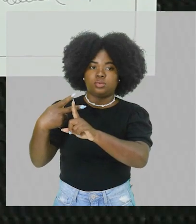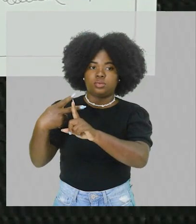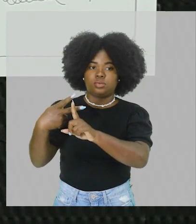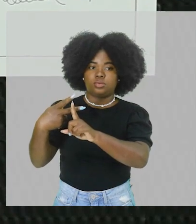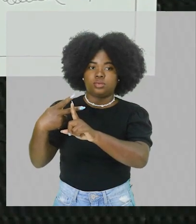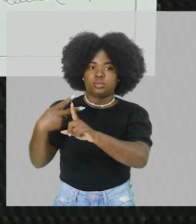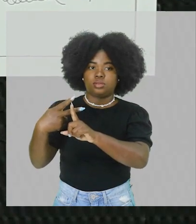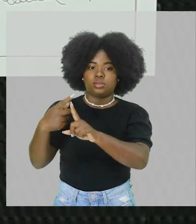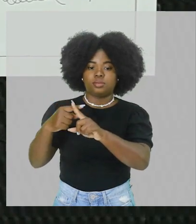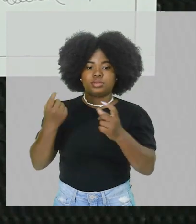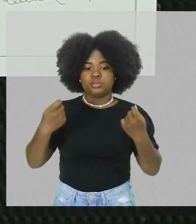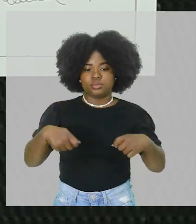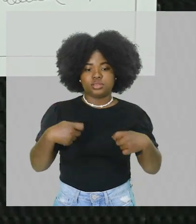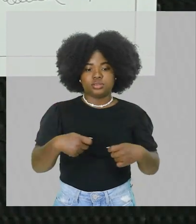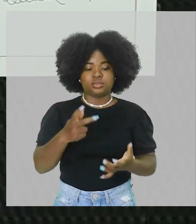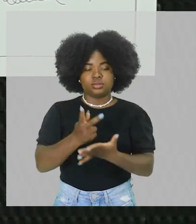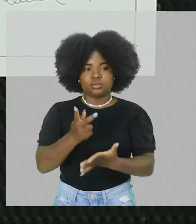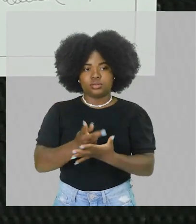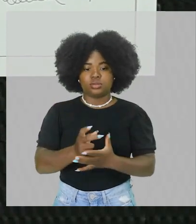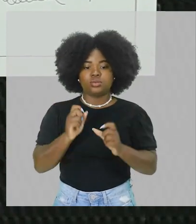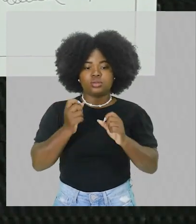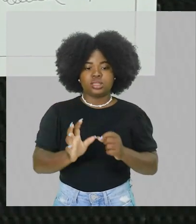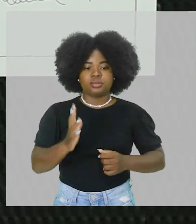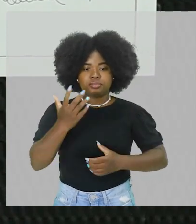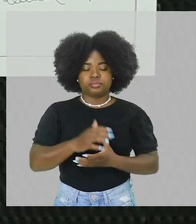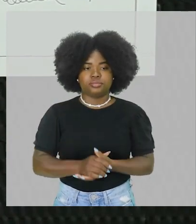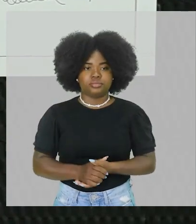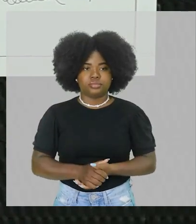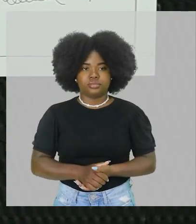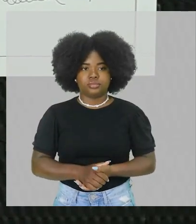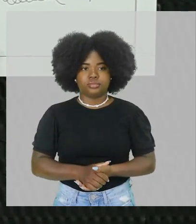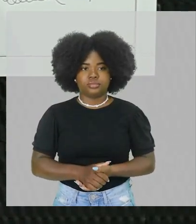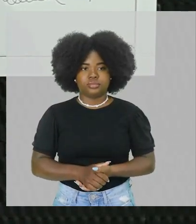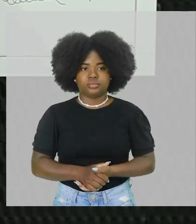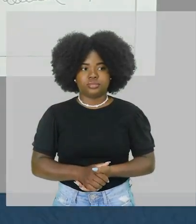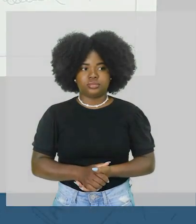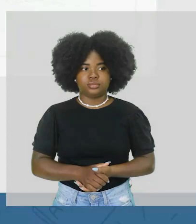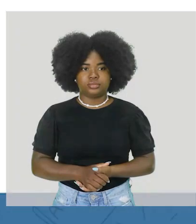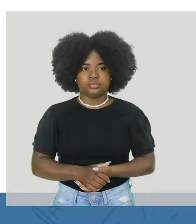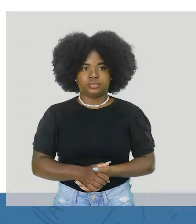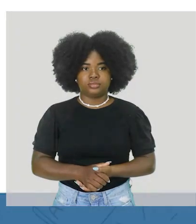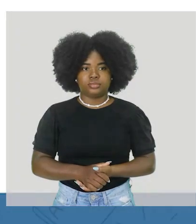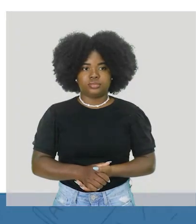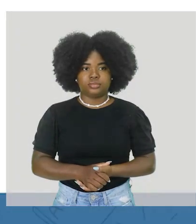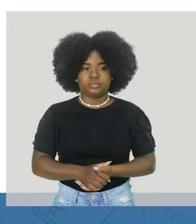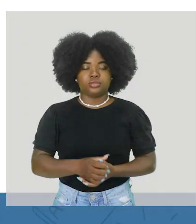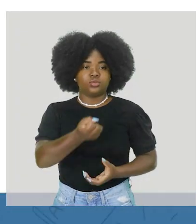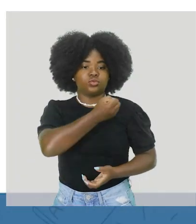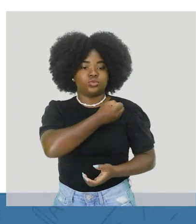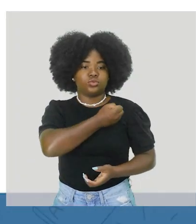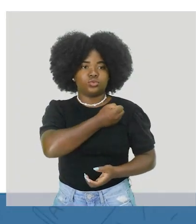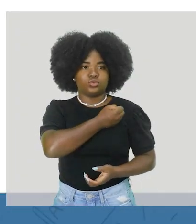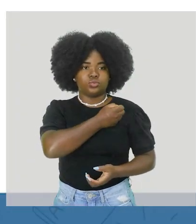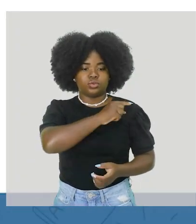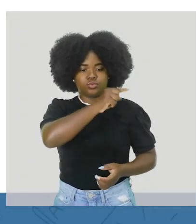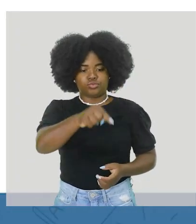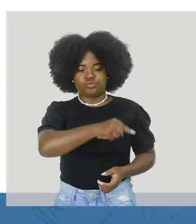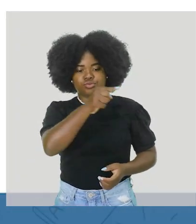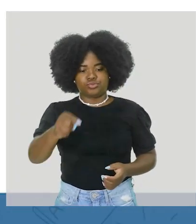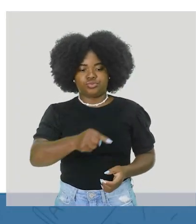manter a corrente constante. O que é que eu vou fazer? Eu vou aumentar aí, né, o número de espiras. Eu tenho que